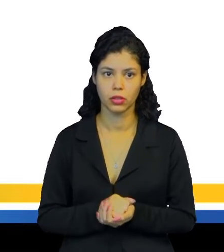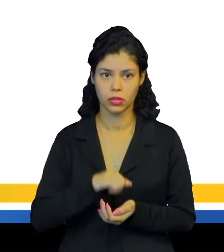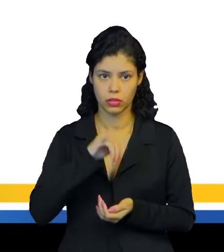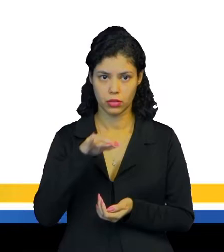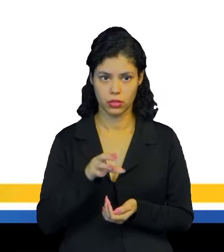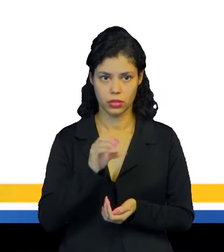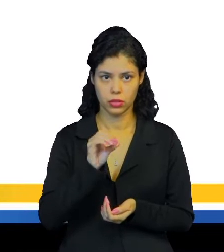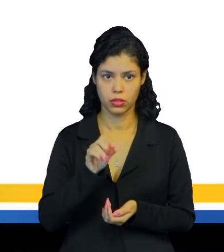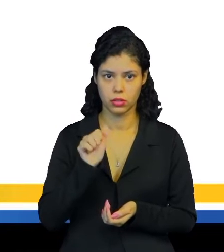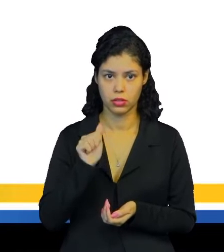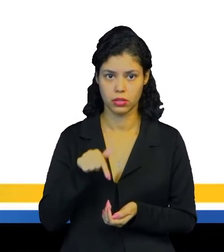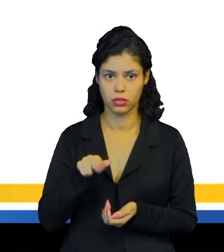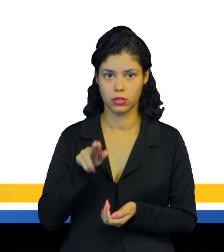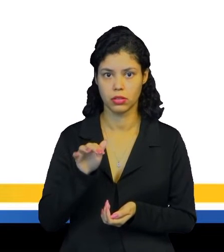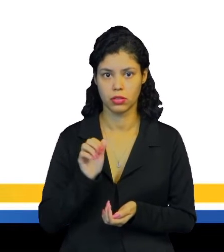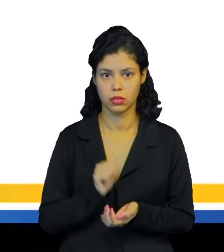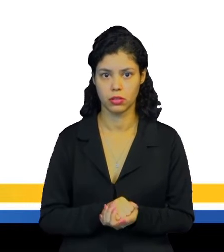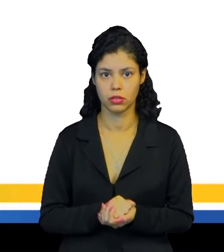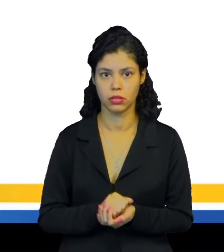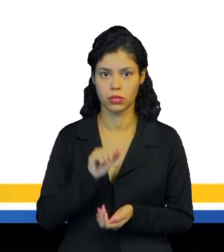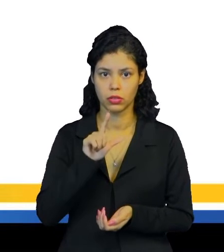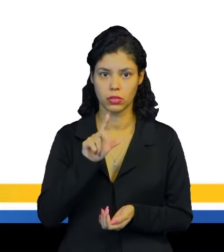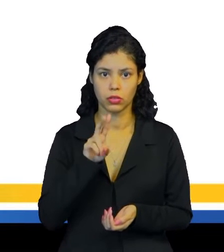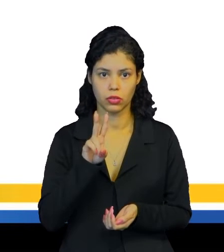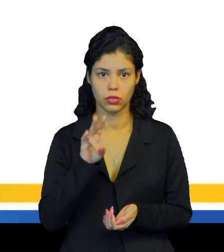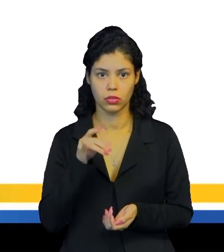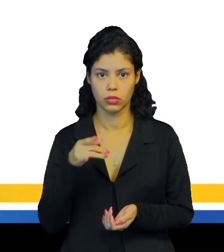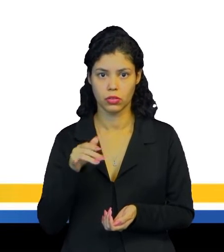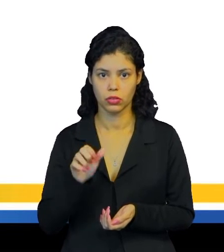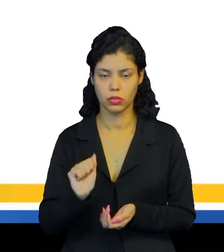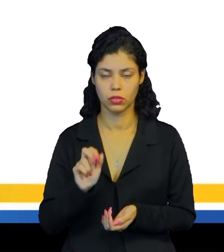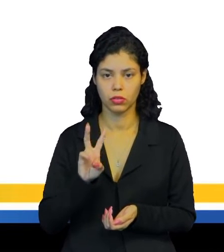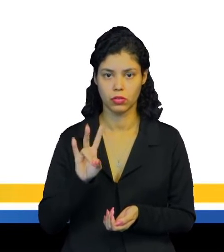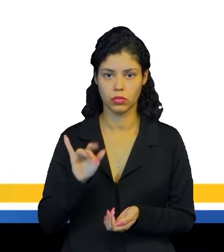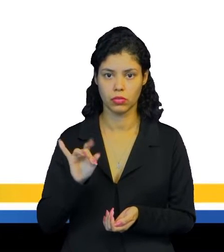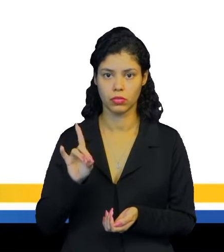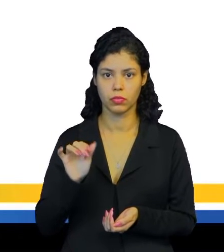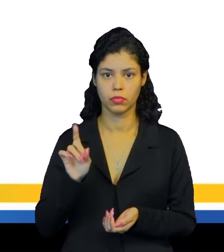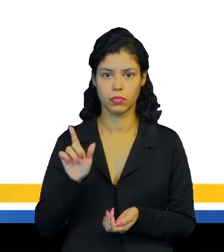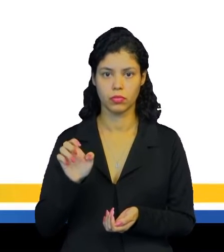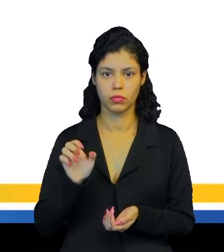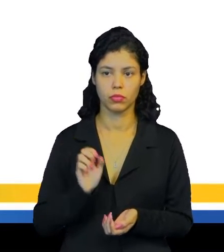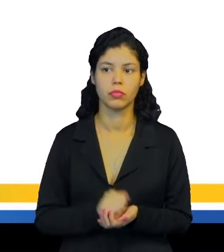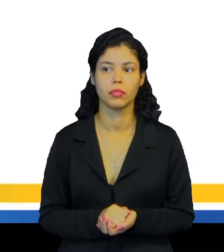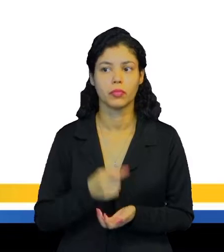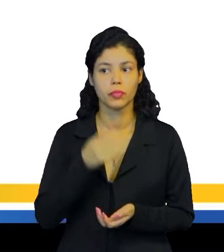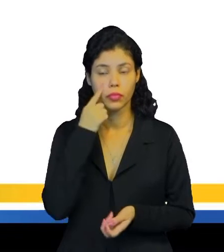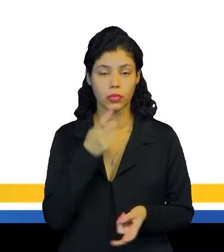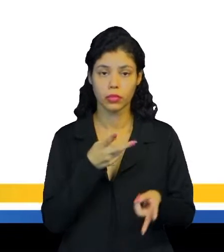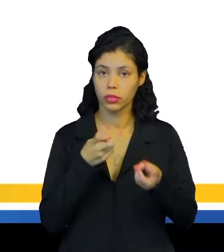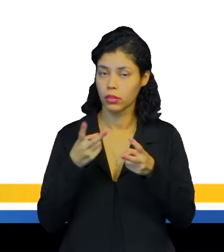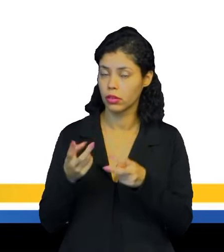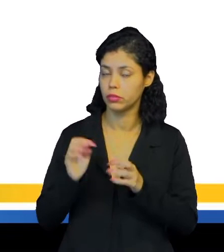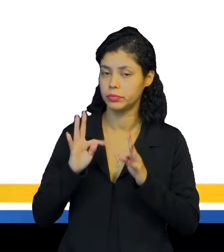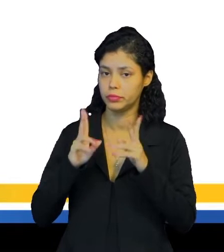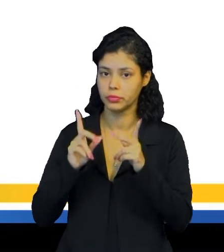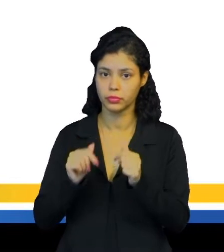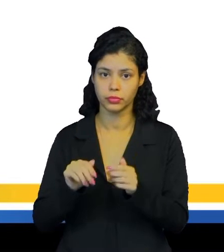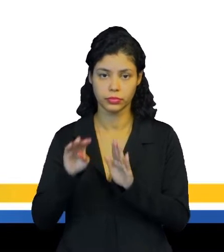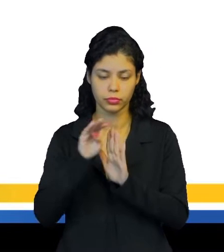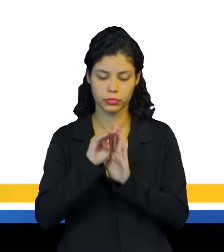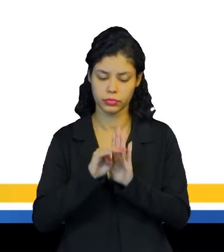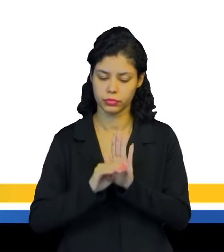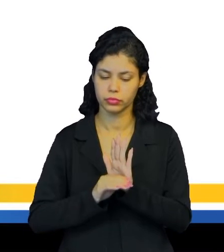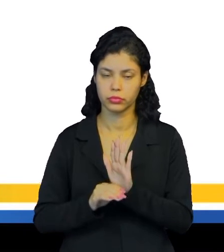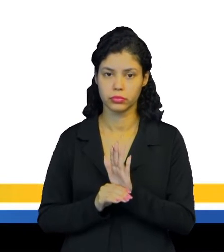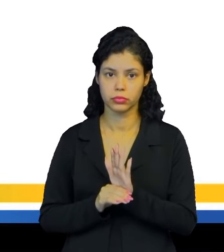também Joaquim Manuel de Macedo, com a obra Luxo e Vaidade, né? Então a gente observa que todas essas obras elas